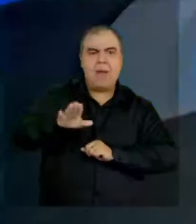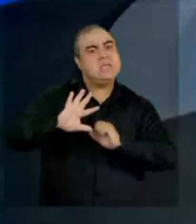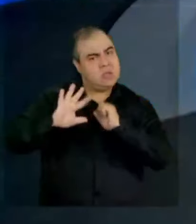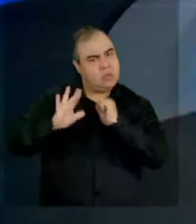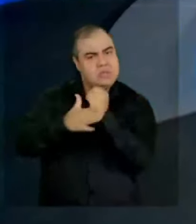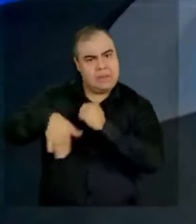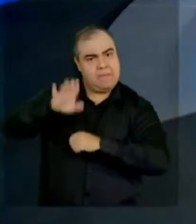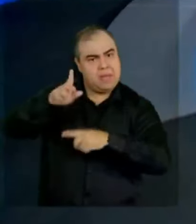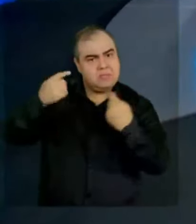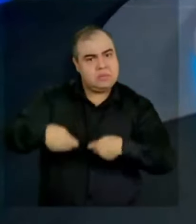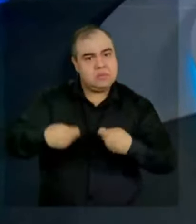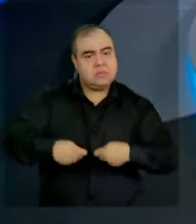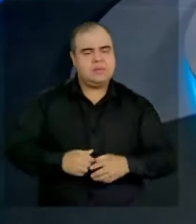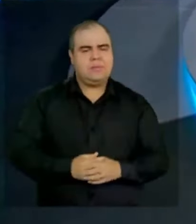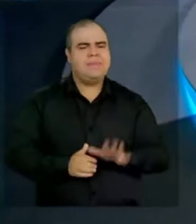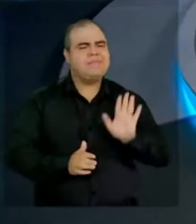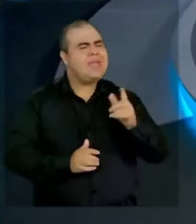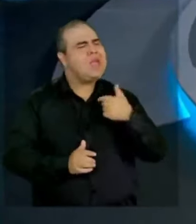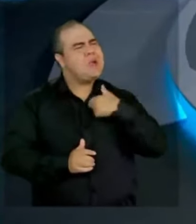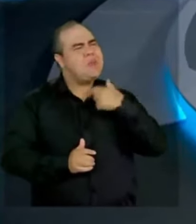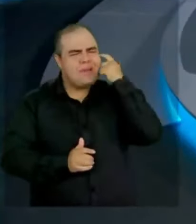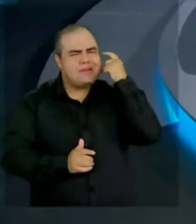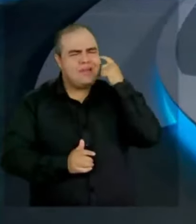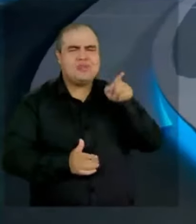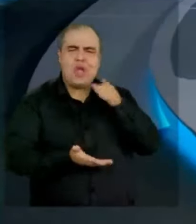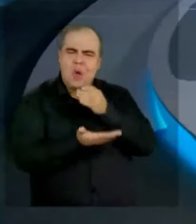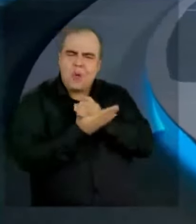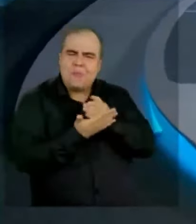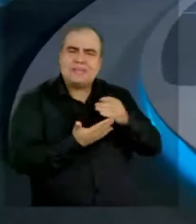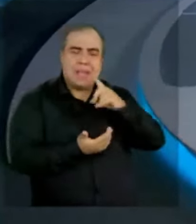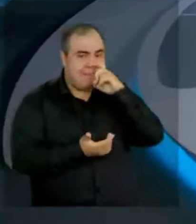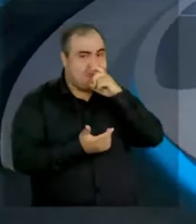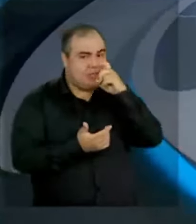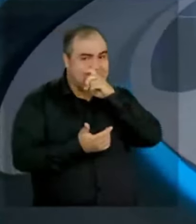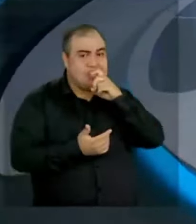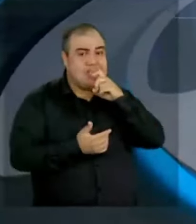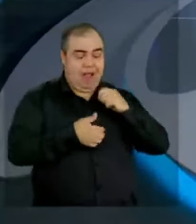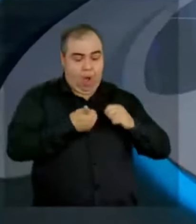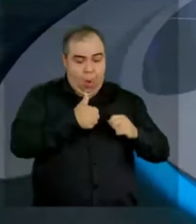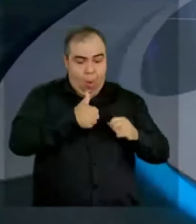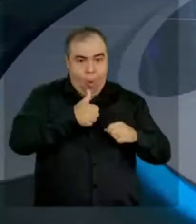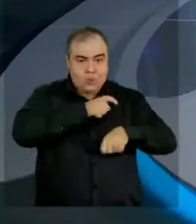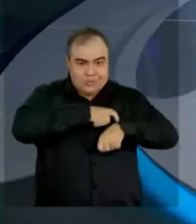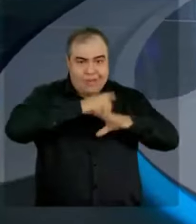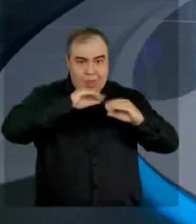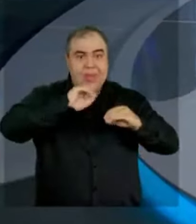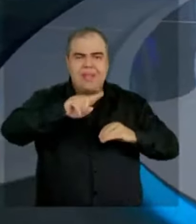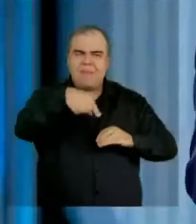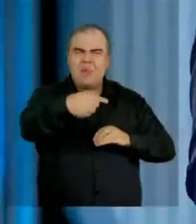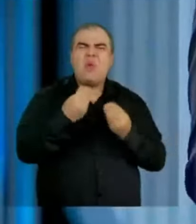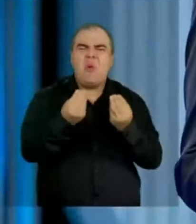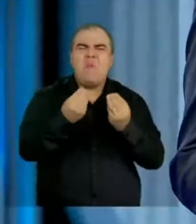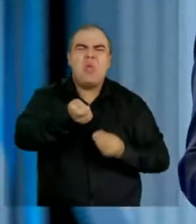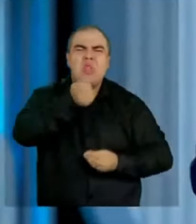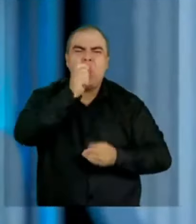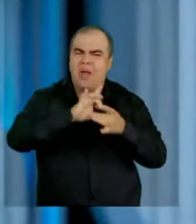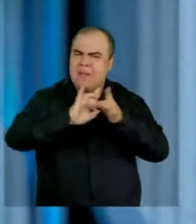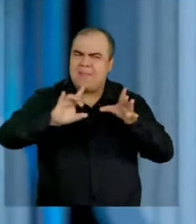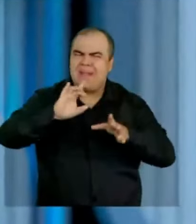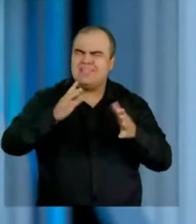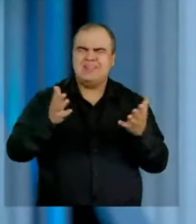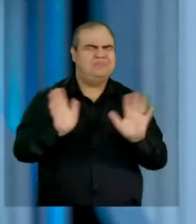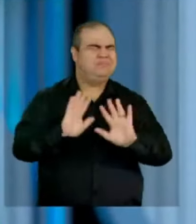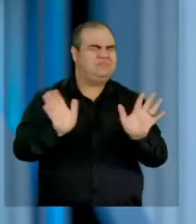Ricardo eu achei que você só ia começar com mentira depois das 11 Começou cedo hoje hein rapaz que defender liberação de droga eu vou falar